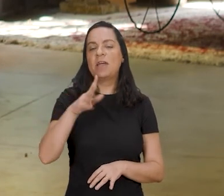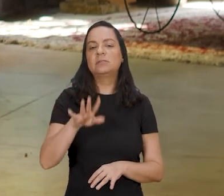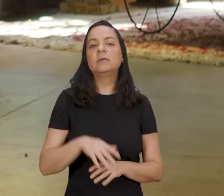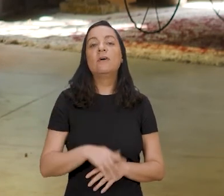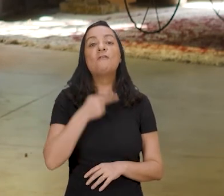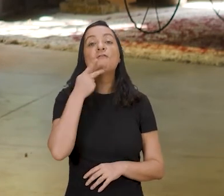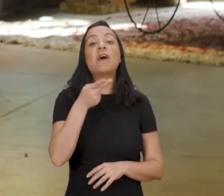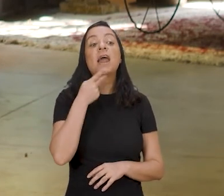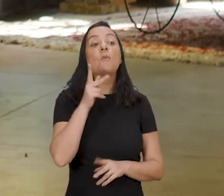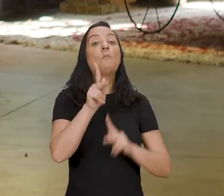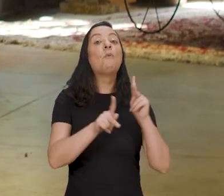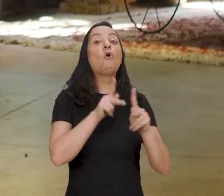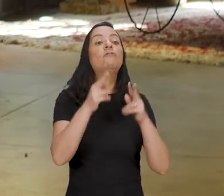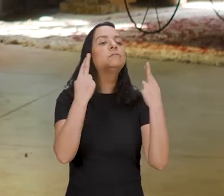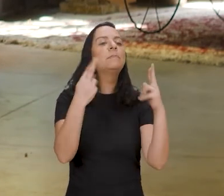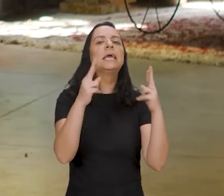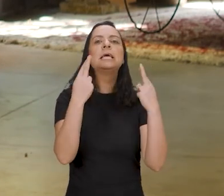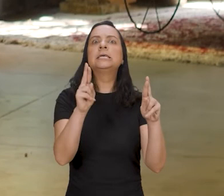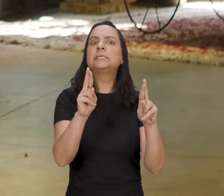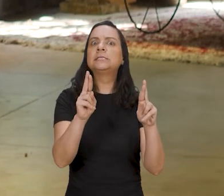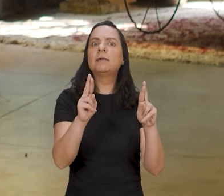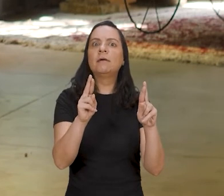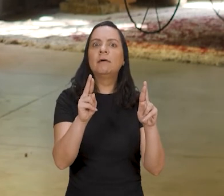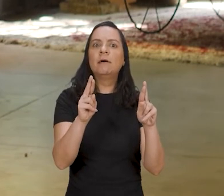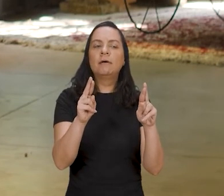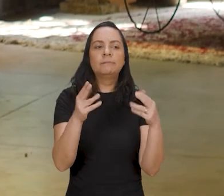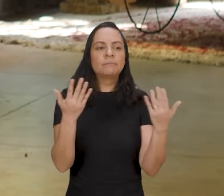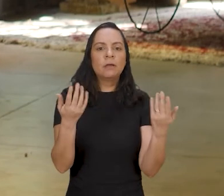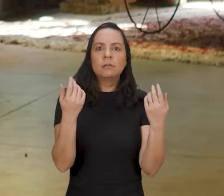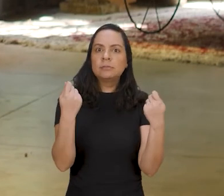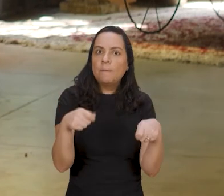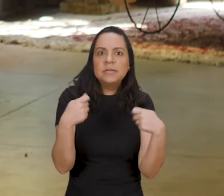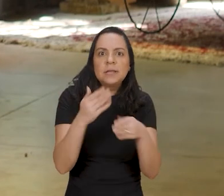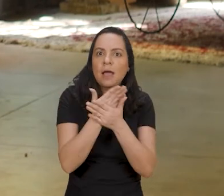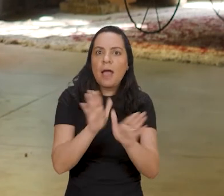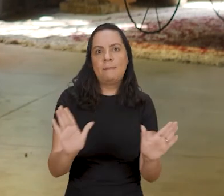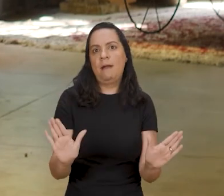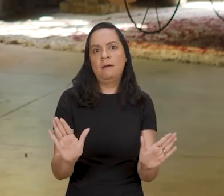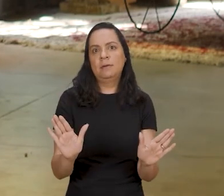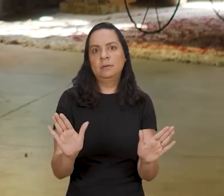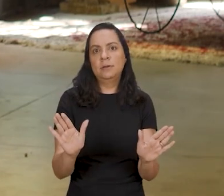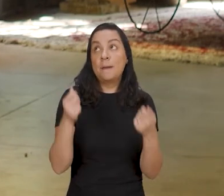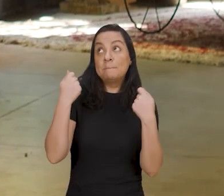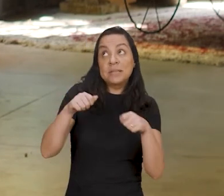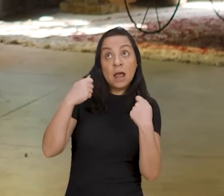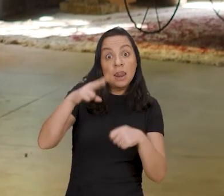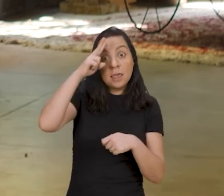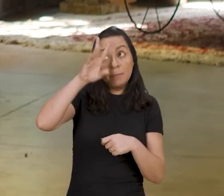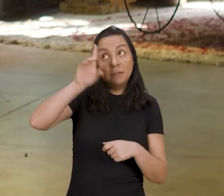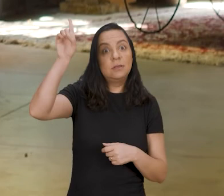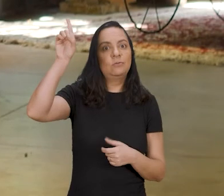a esperança deles não dependeria dos fatores externos, mas das convicções